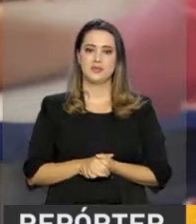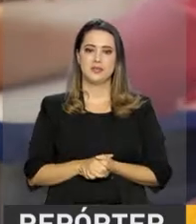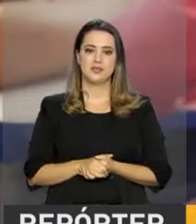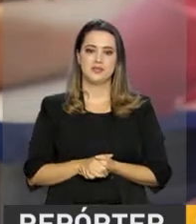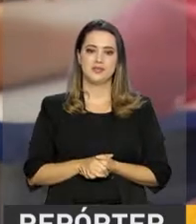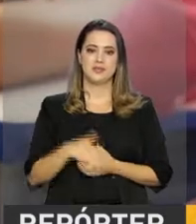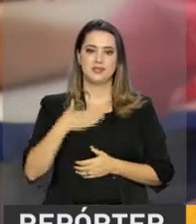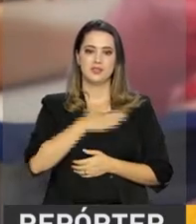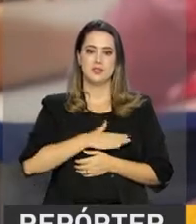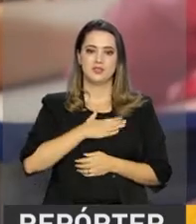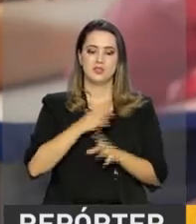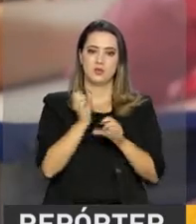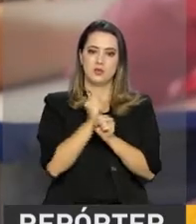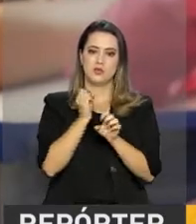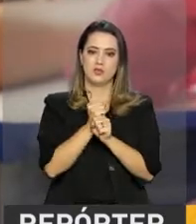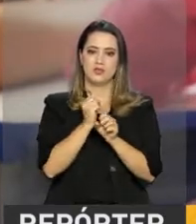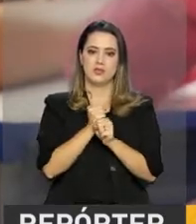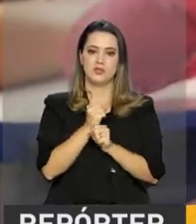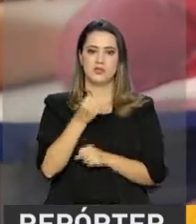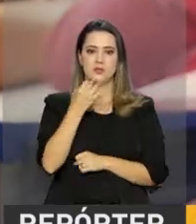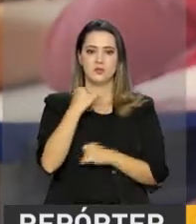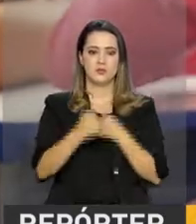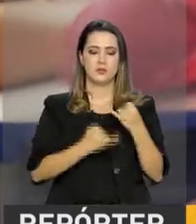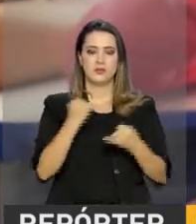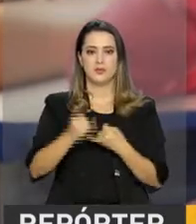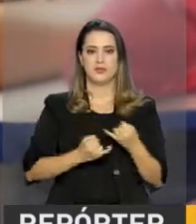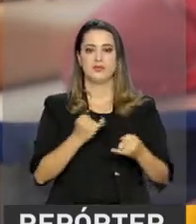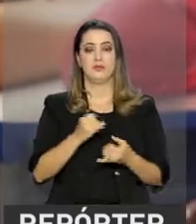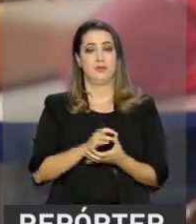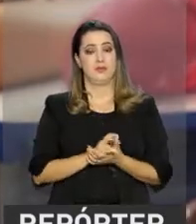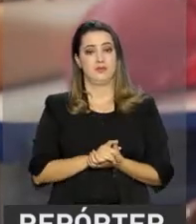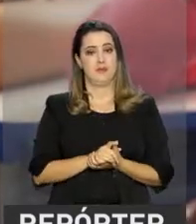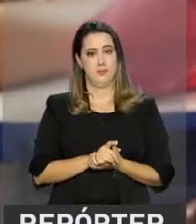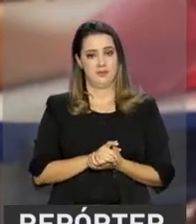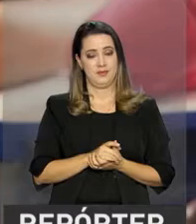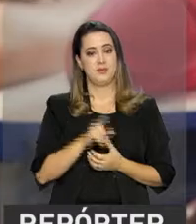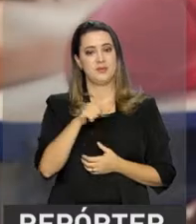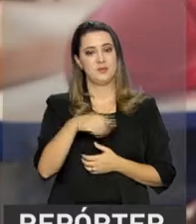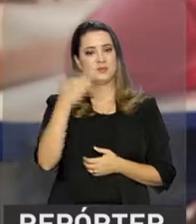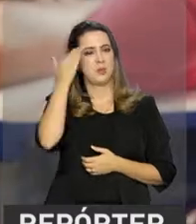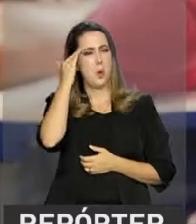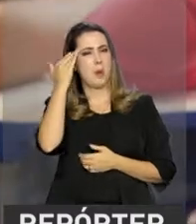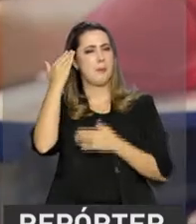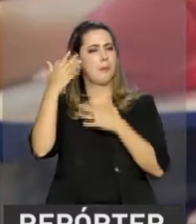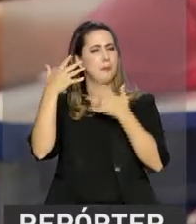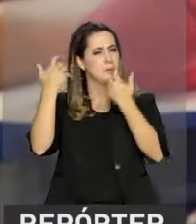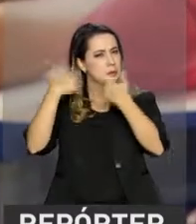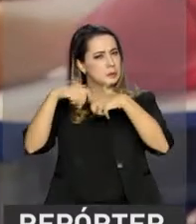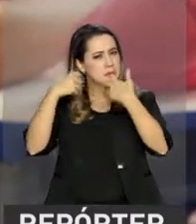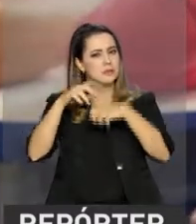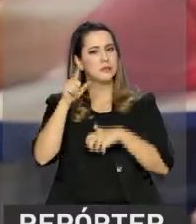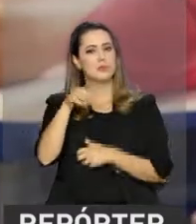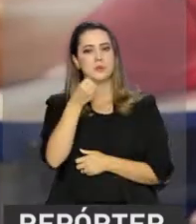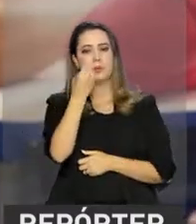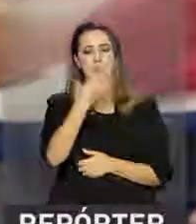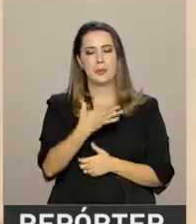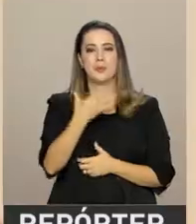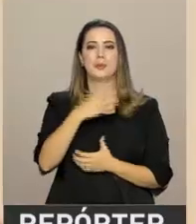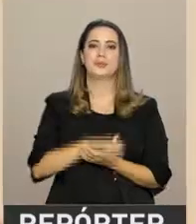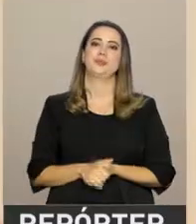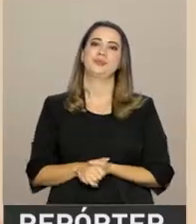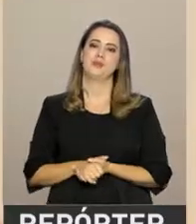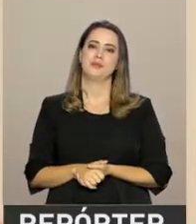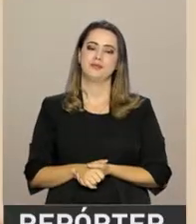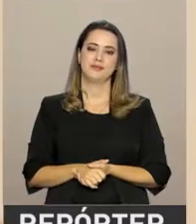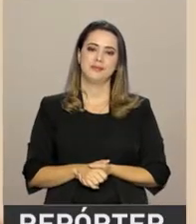fazer as contas porque eu acho divertido é o que pratica a cabeça como um uso muito no meu dia a dia divertido de fazer